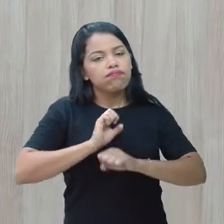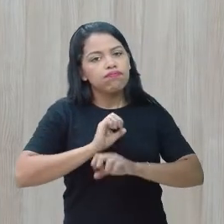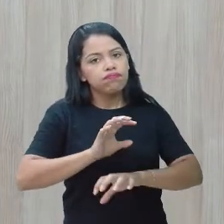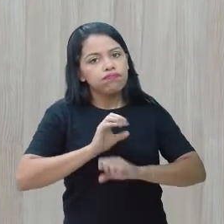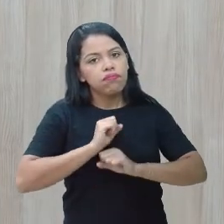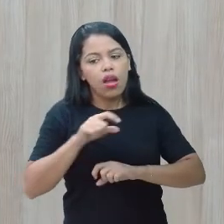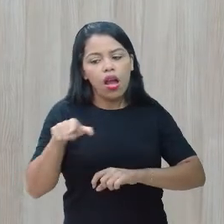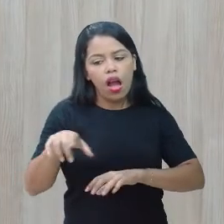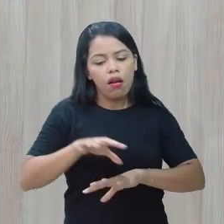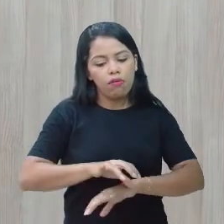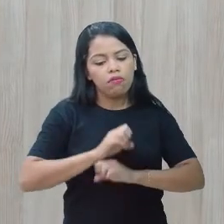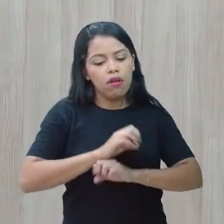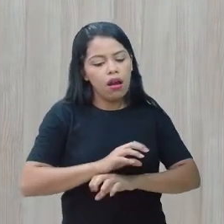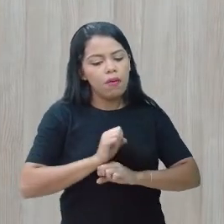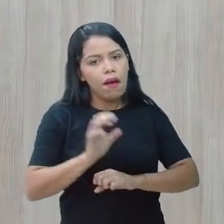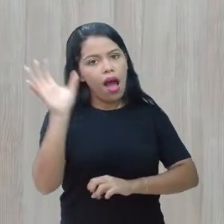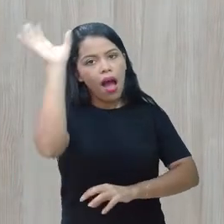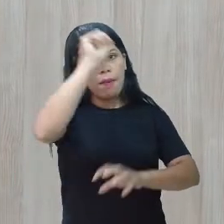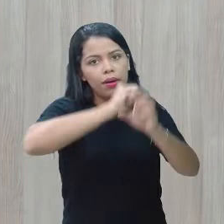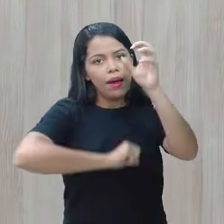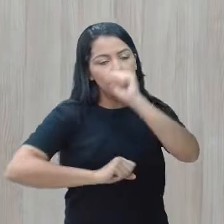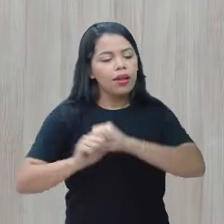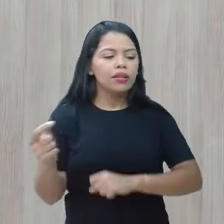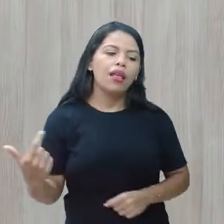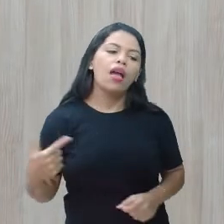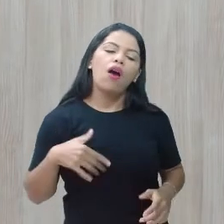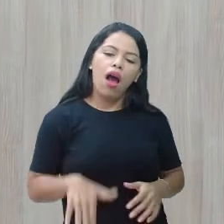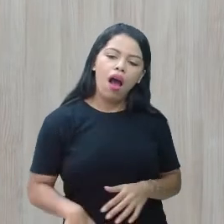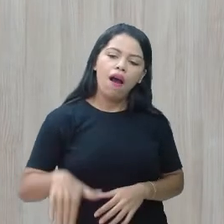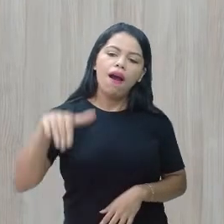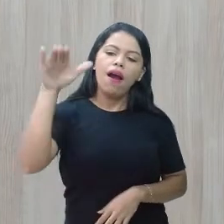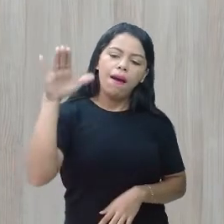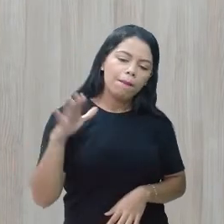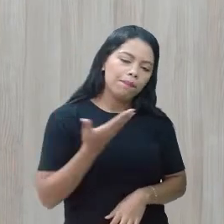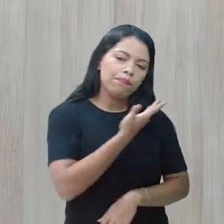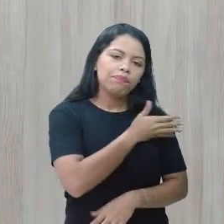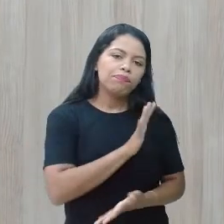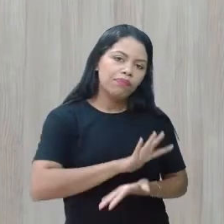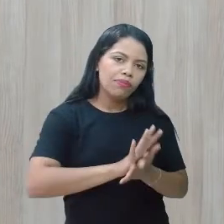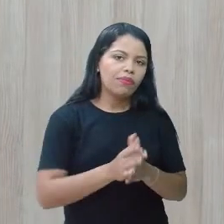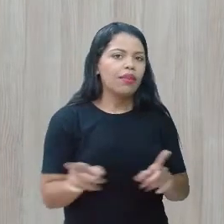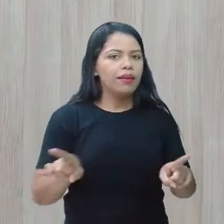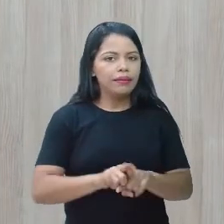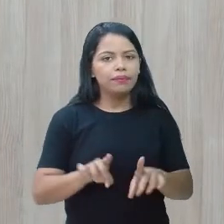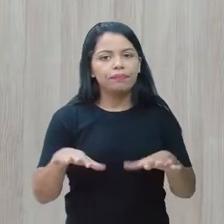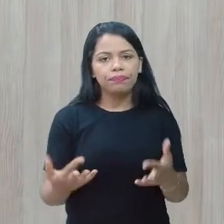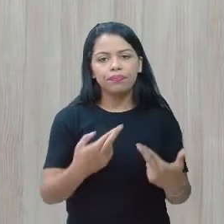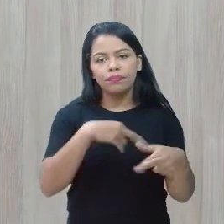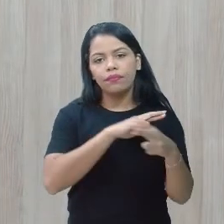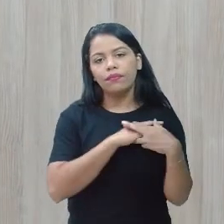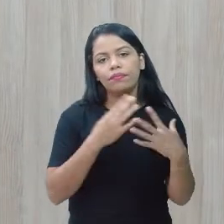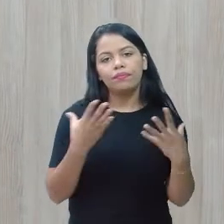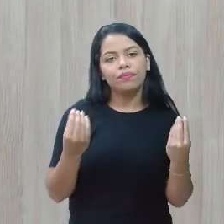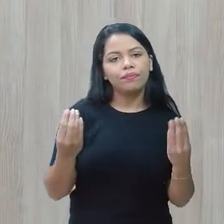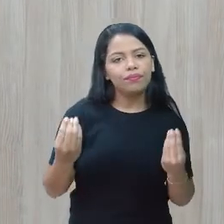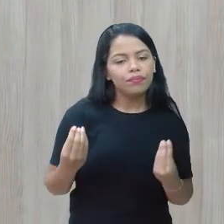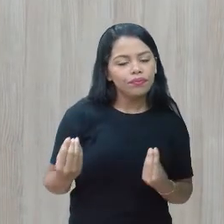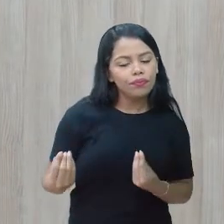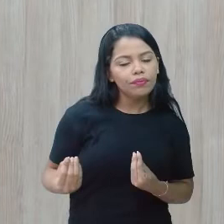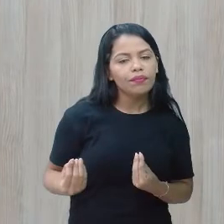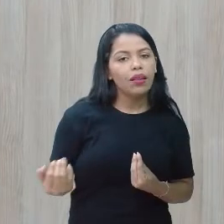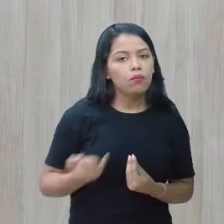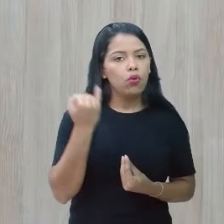ser preconceituoso. Então, é uma responsabilidade muito grande para a gente, sabe? Que somos